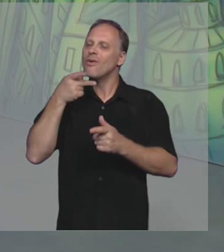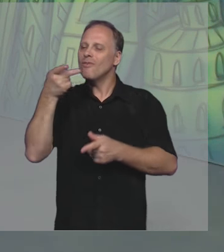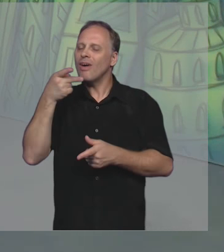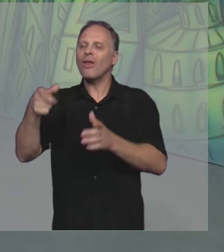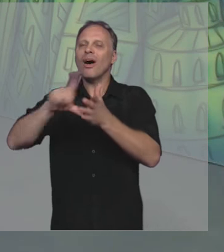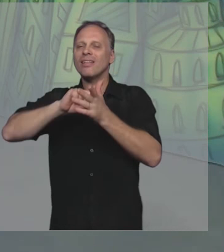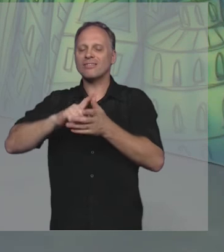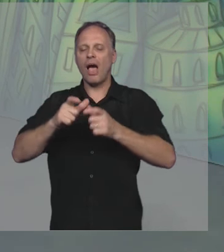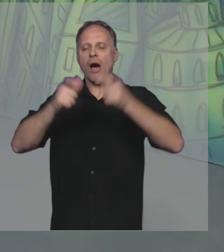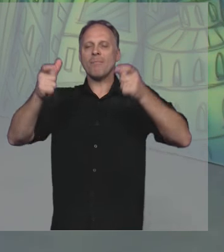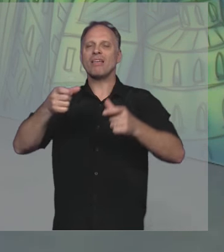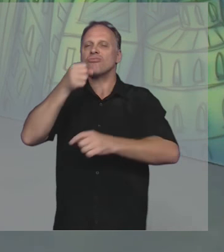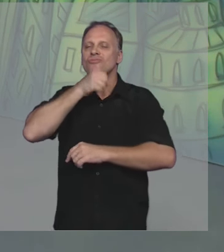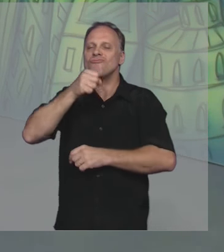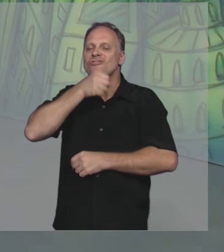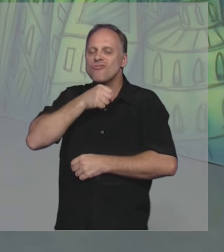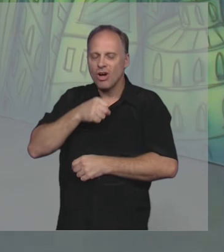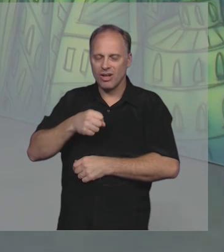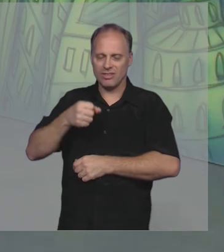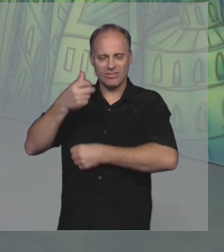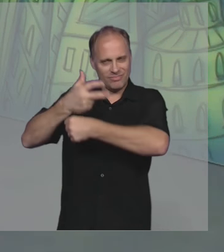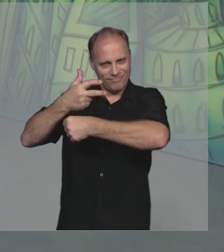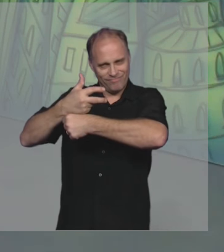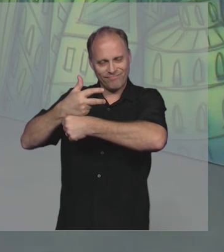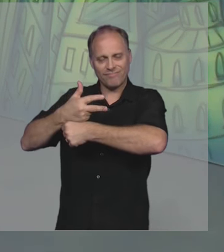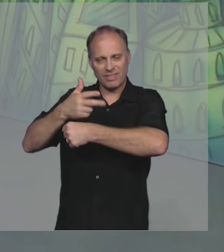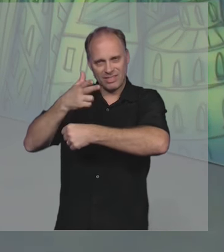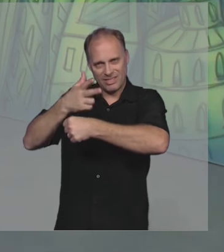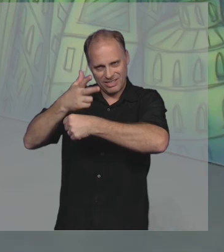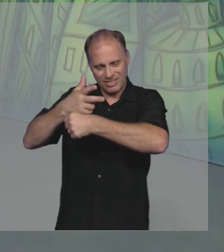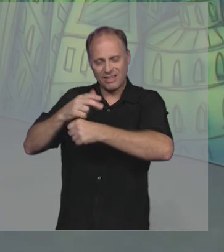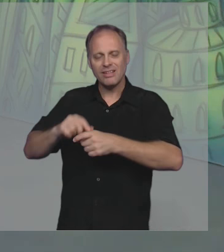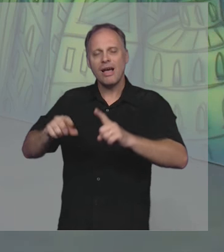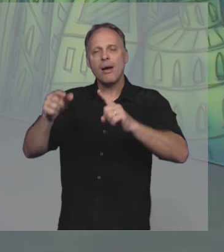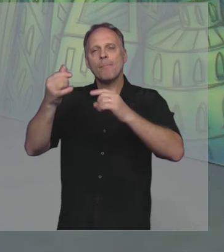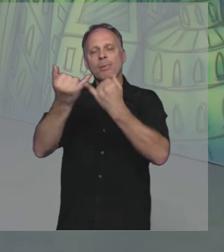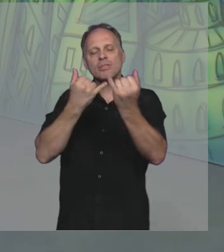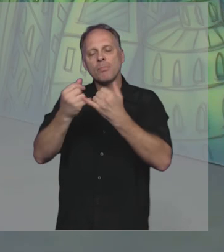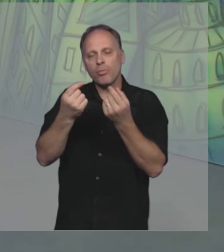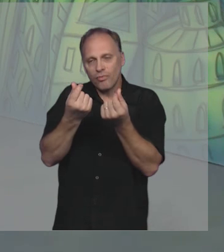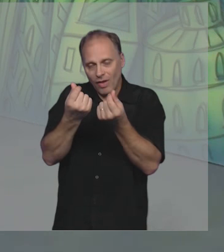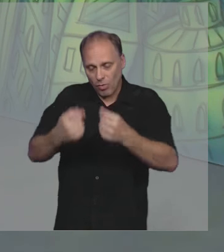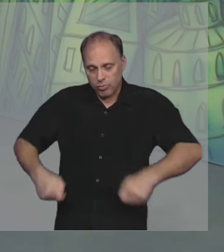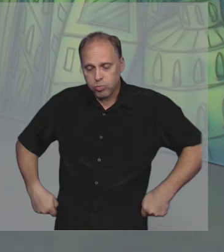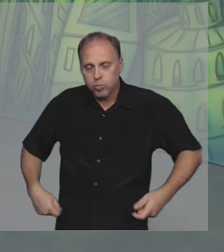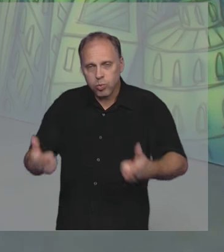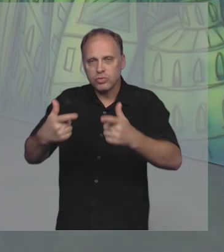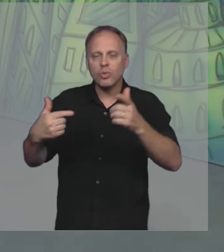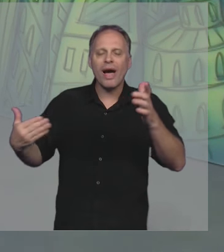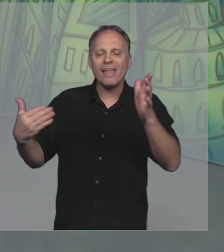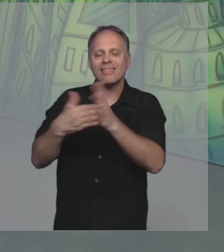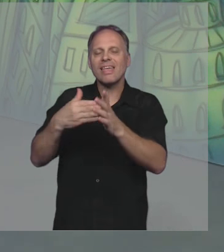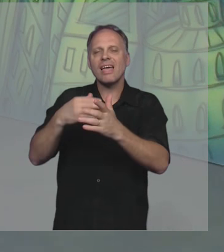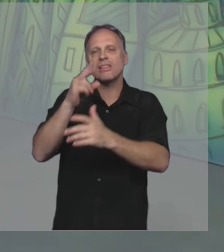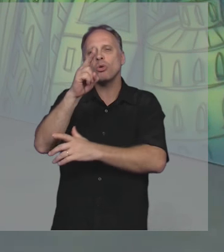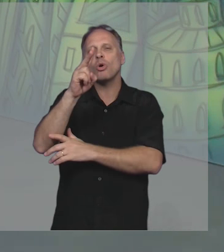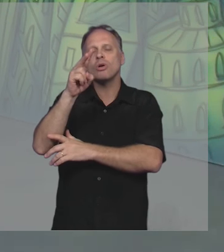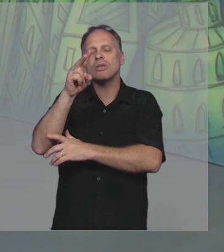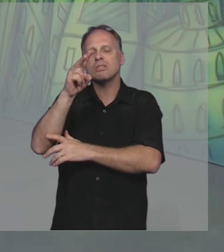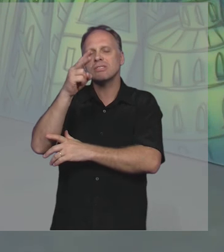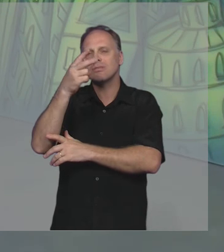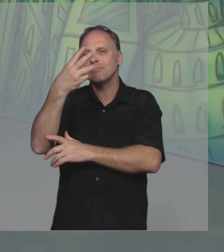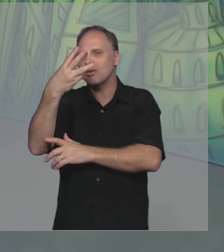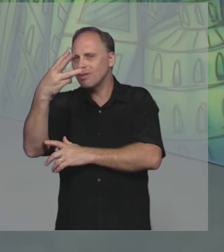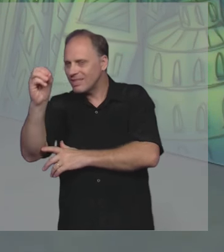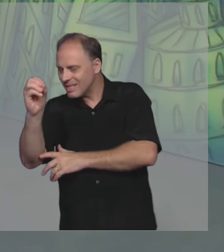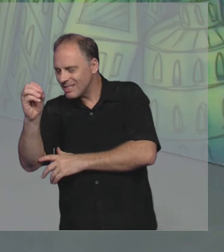idosa. A perspectiva é que o aumento, né, melhor dizendo, o custo com a população de idosos até 2030 suba